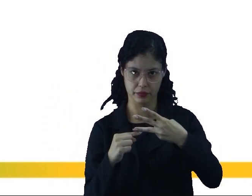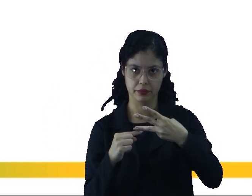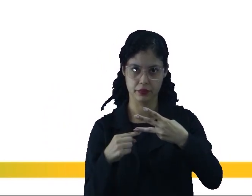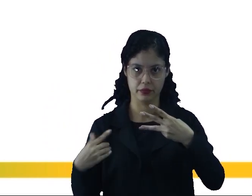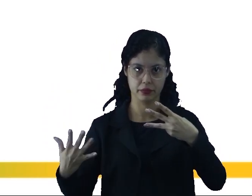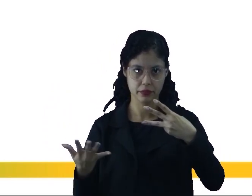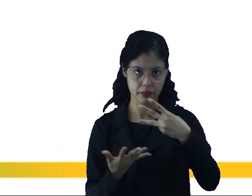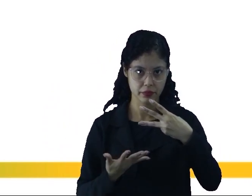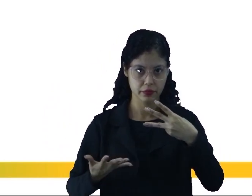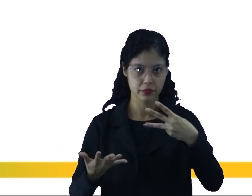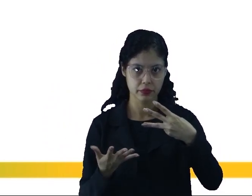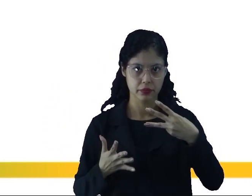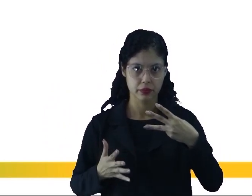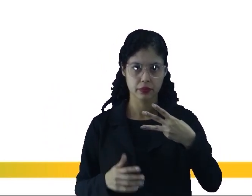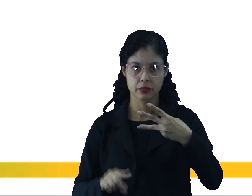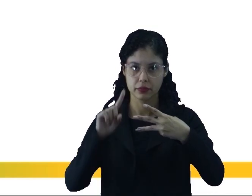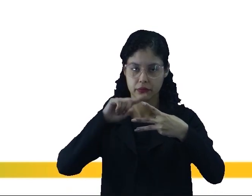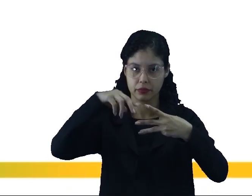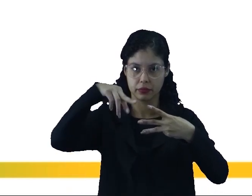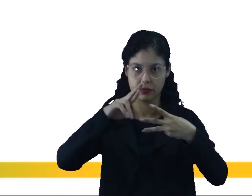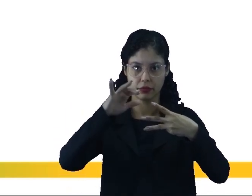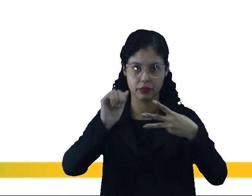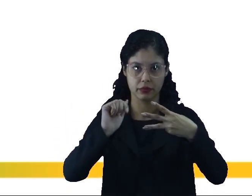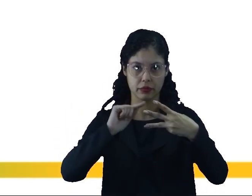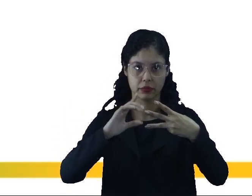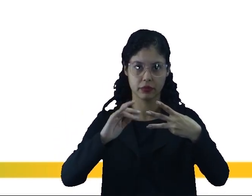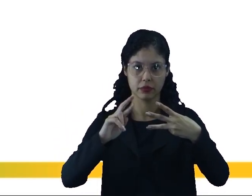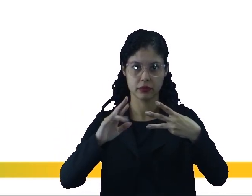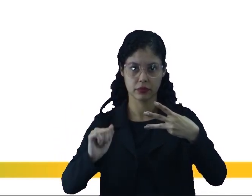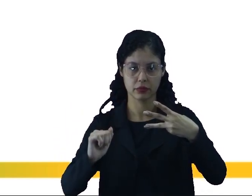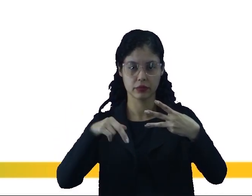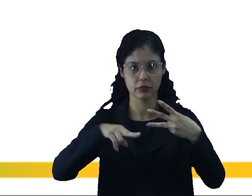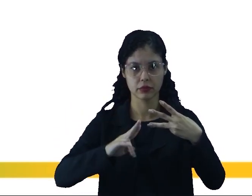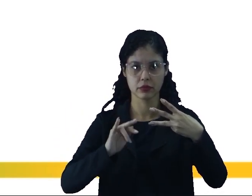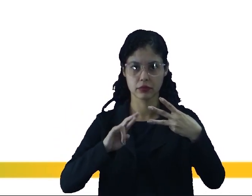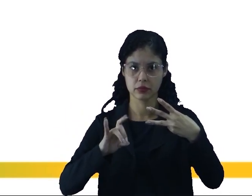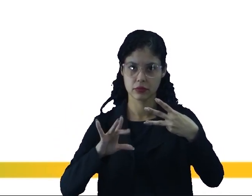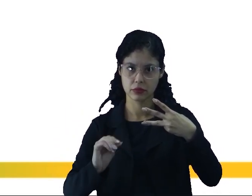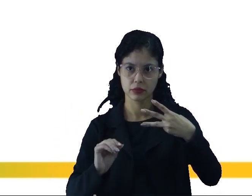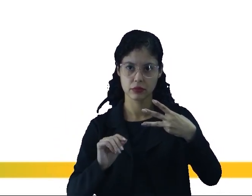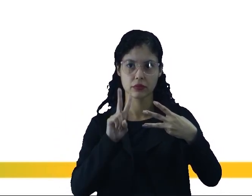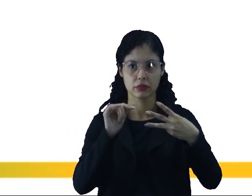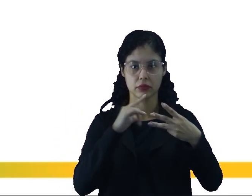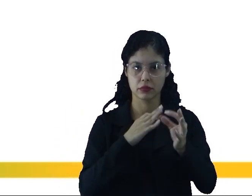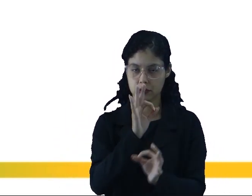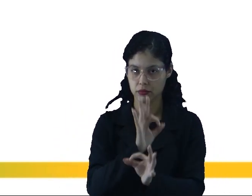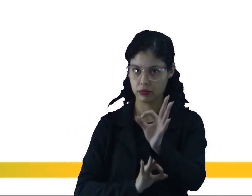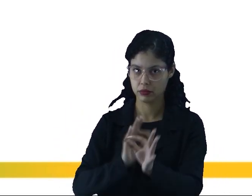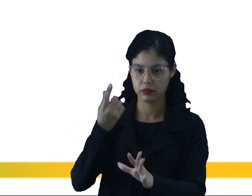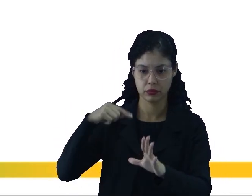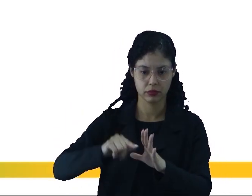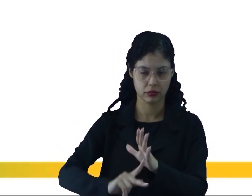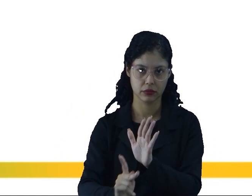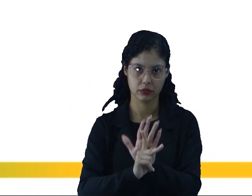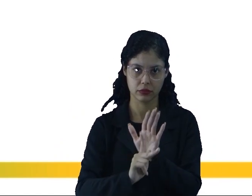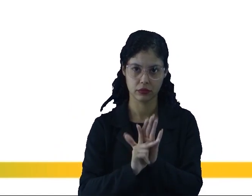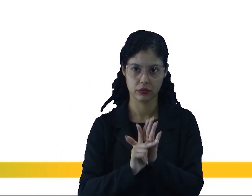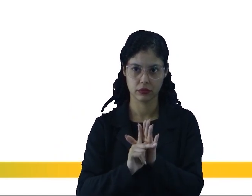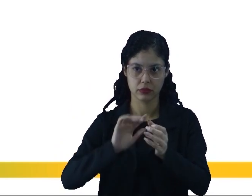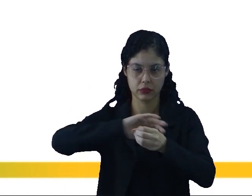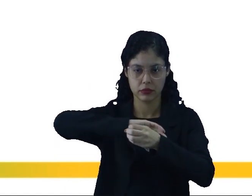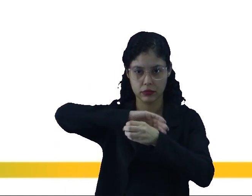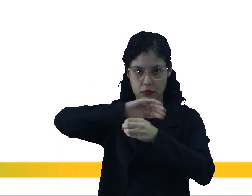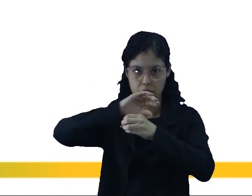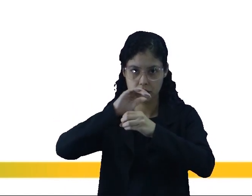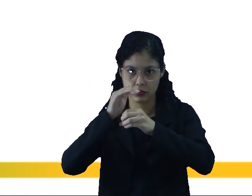básicas da célula, membrana, citoplasma e núcleo, a gente vai ter um núcleo organizado dentro de uma